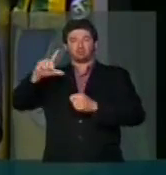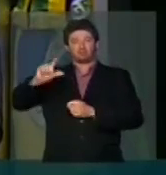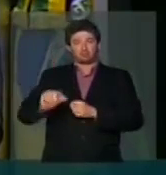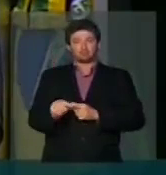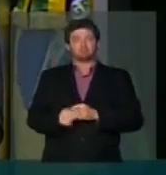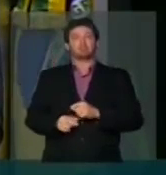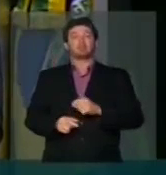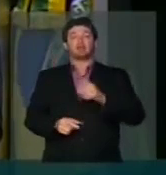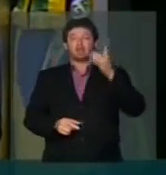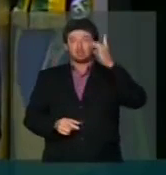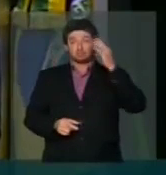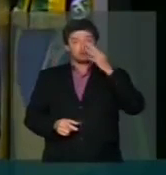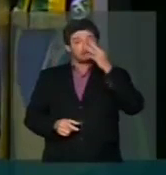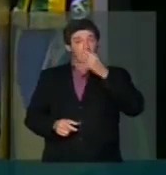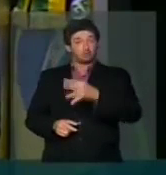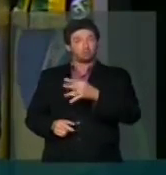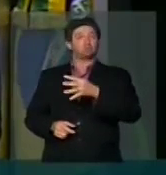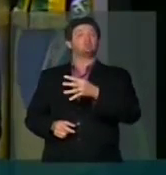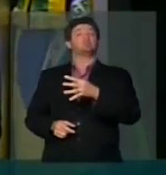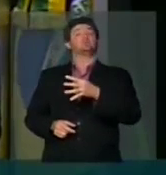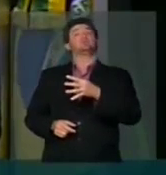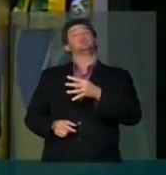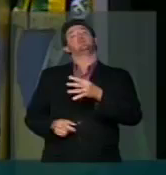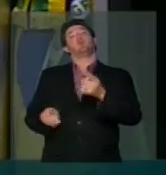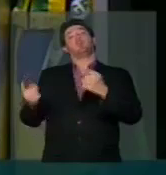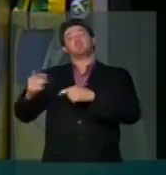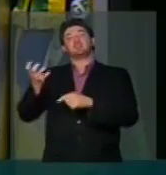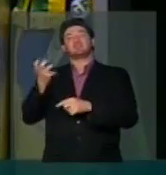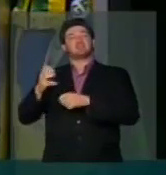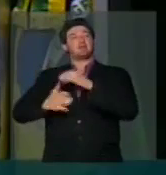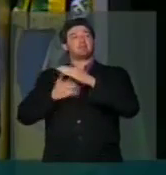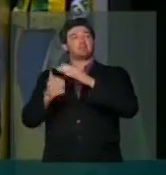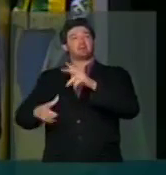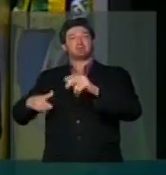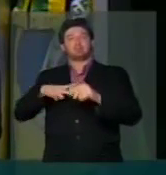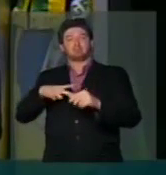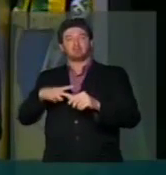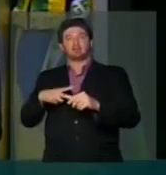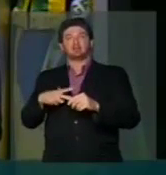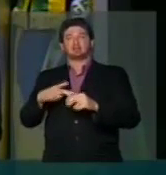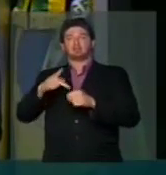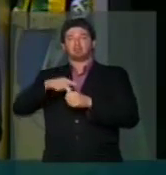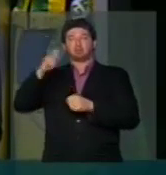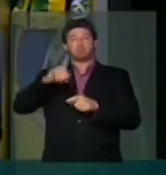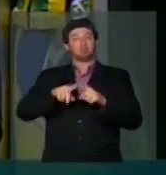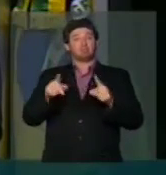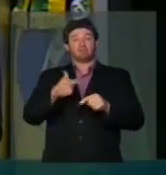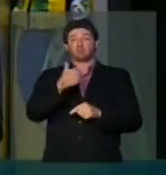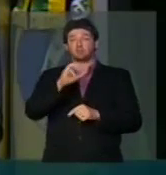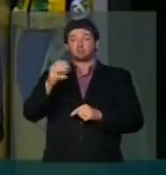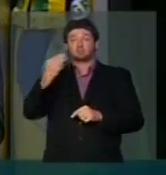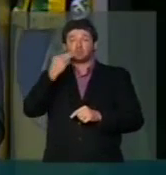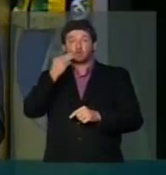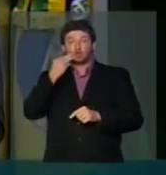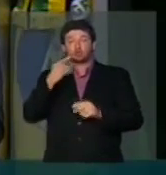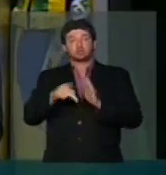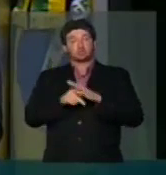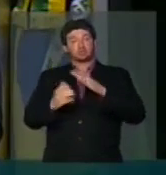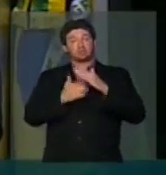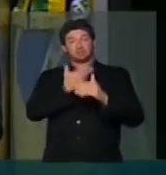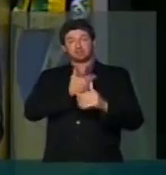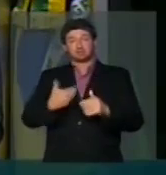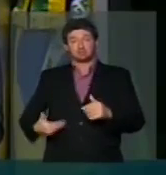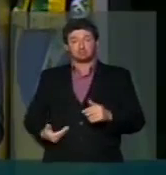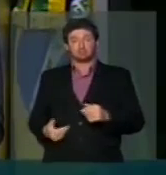a oposição de ter a intenção de privatizar a Petrobras, mas vai colocar à venda cerca de 200 bilhões de reais de ativos da estatal,